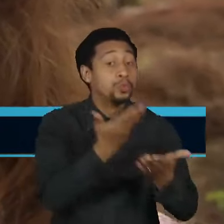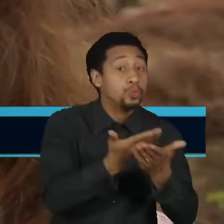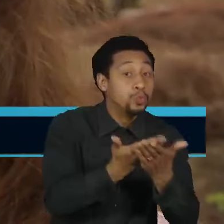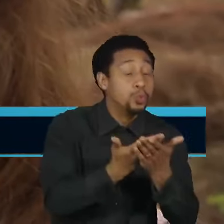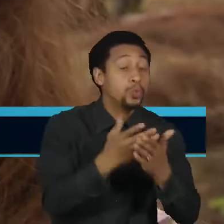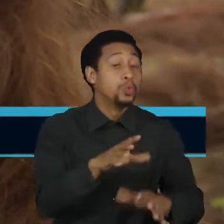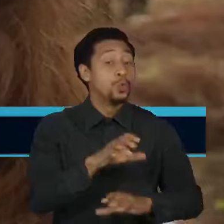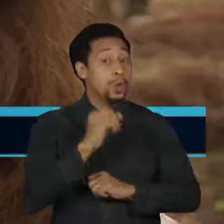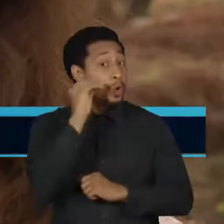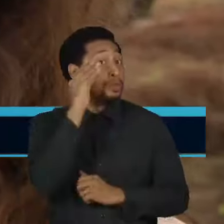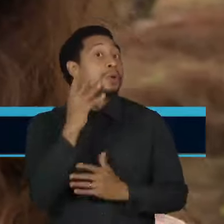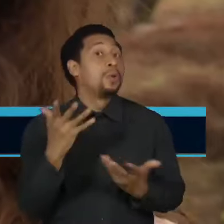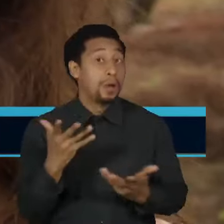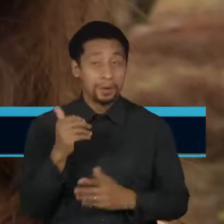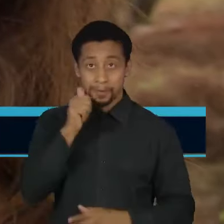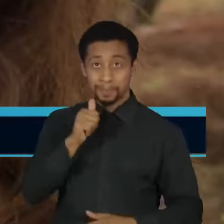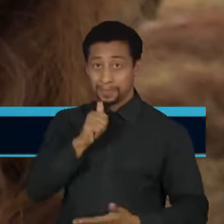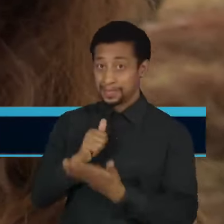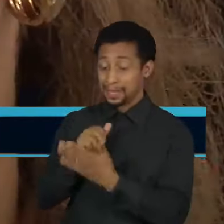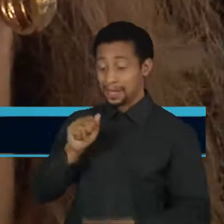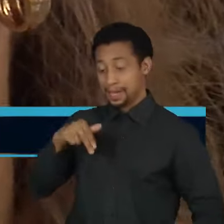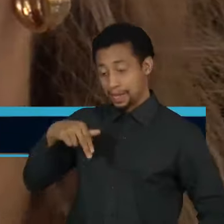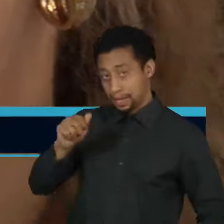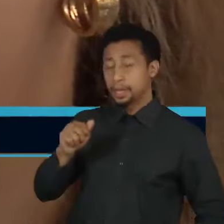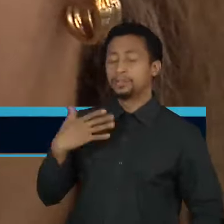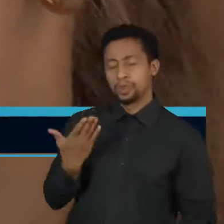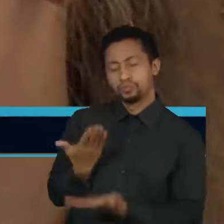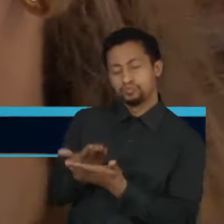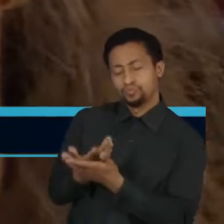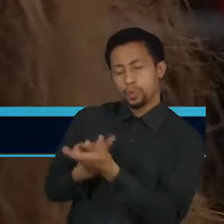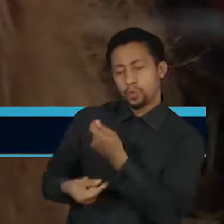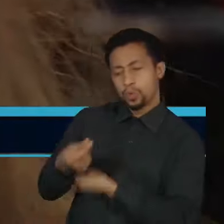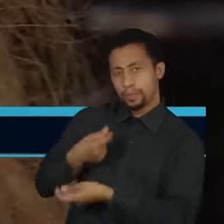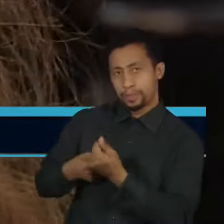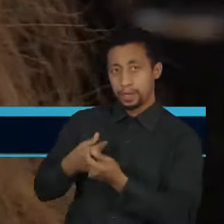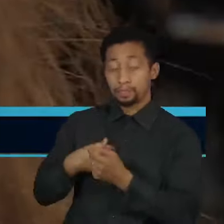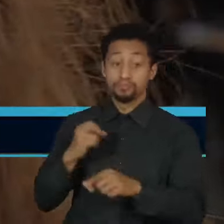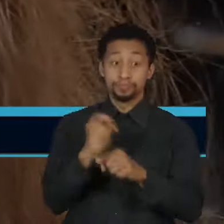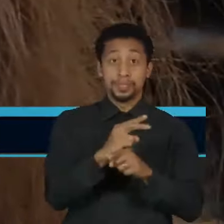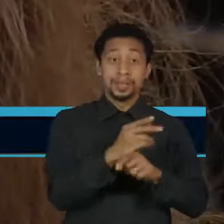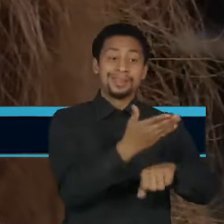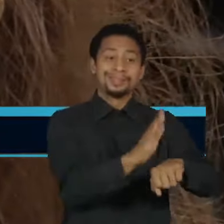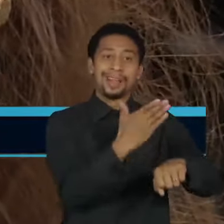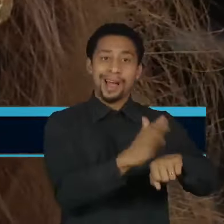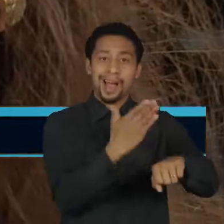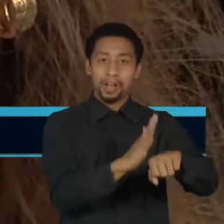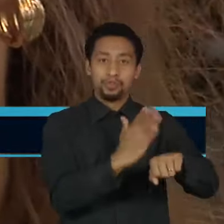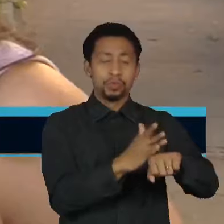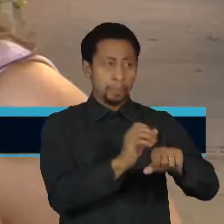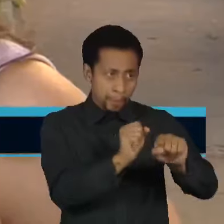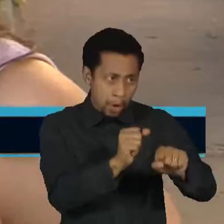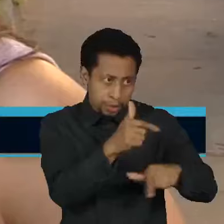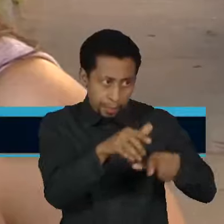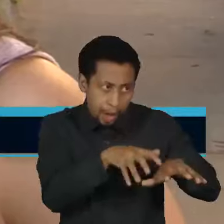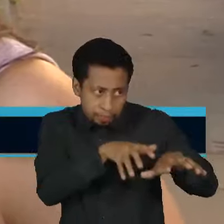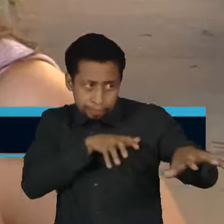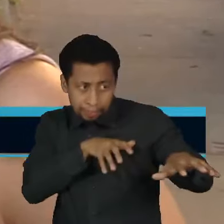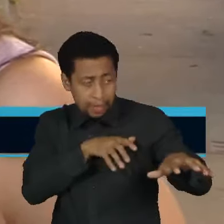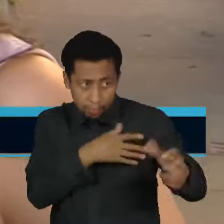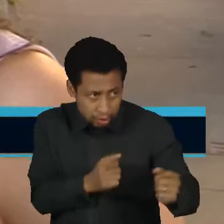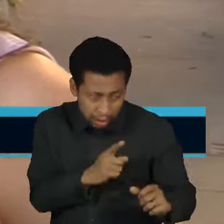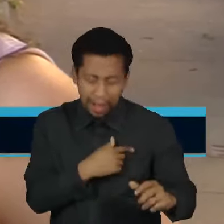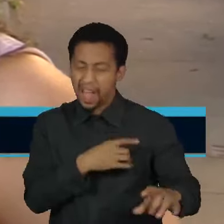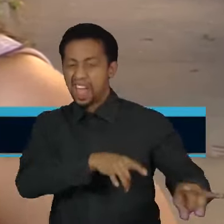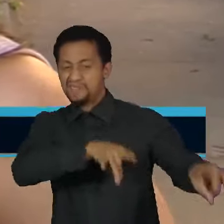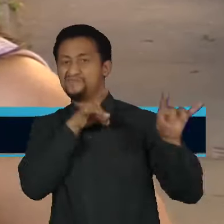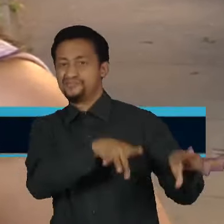Ana Laura estuda economia. Ela já deixou um estágio porque a empresa não permitiu o trabalho remoto. Com home office eu consigo